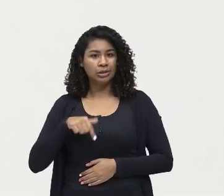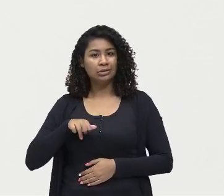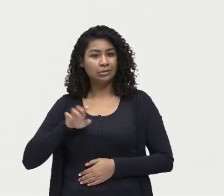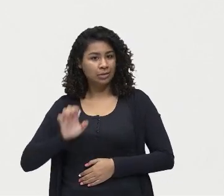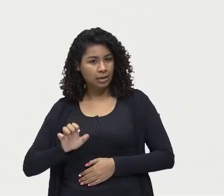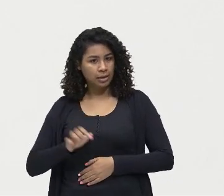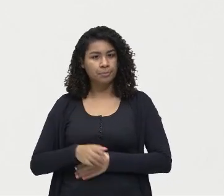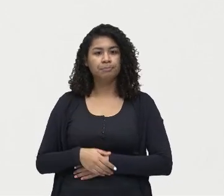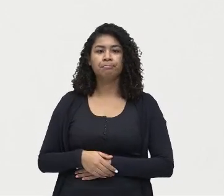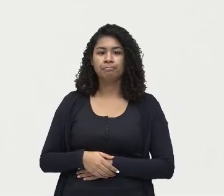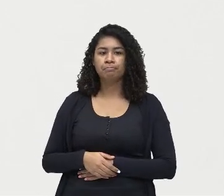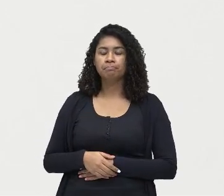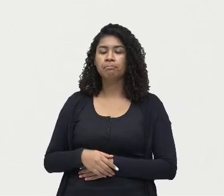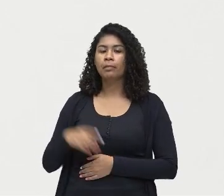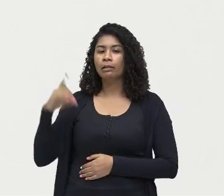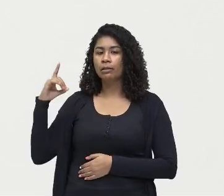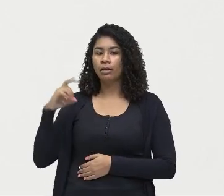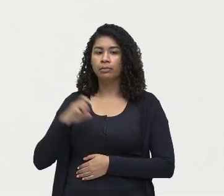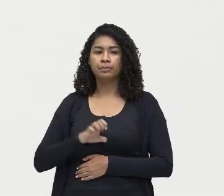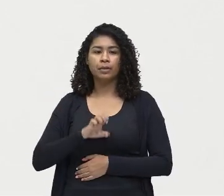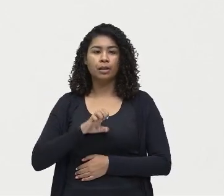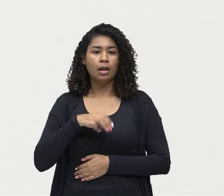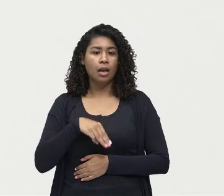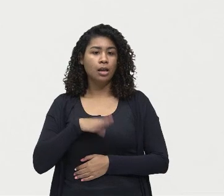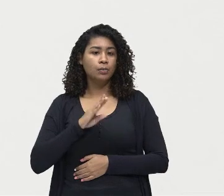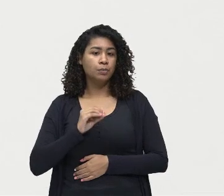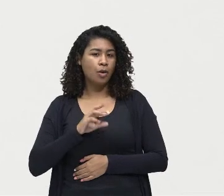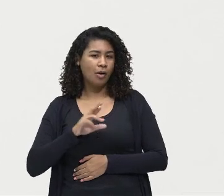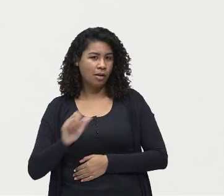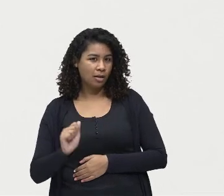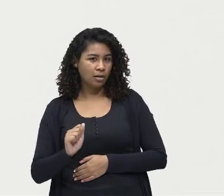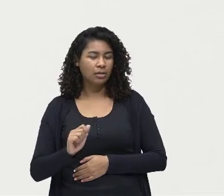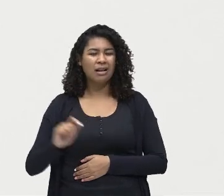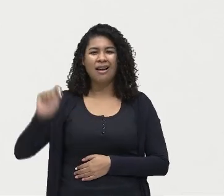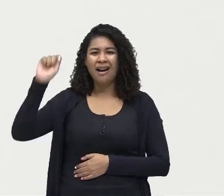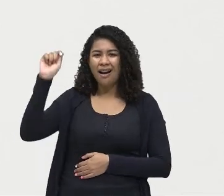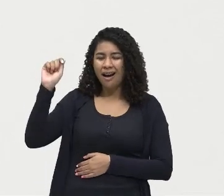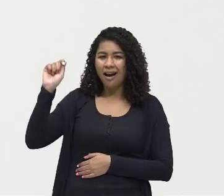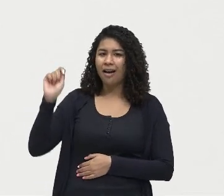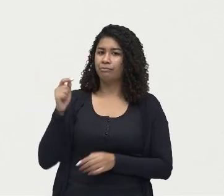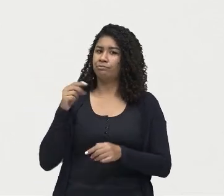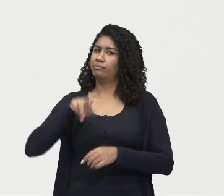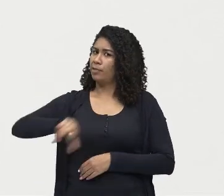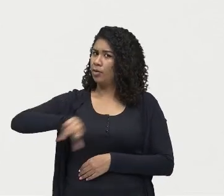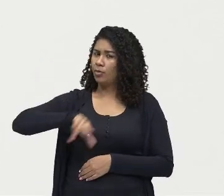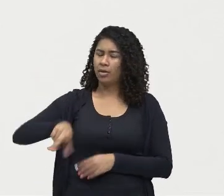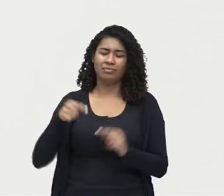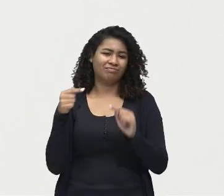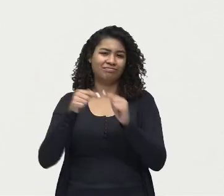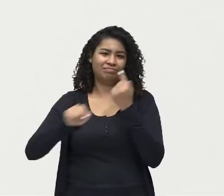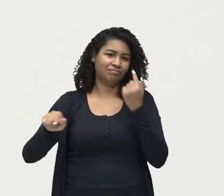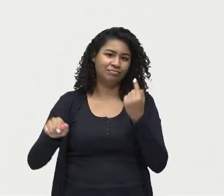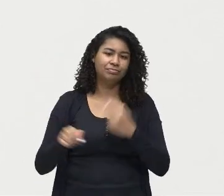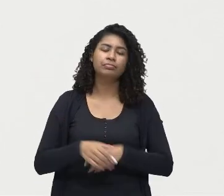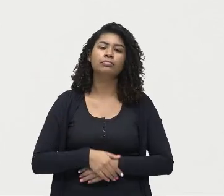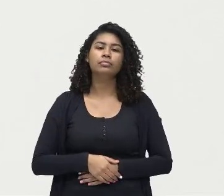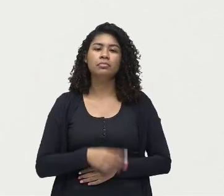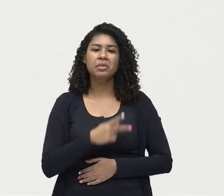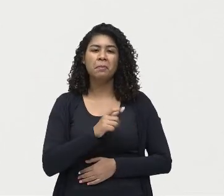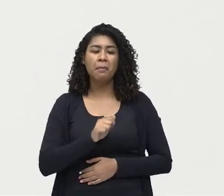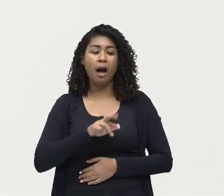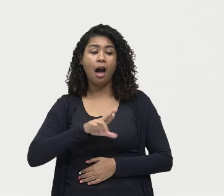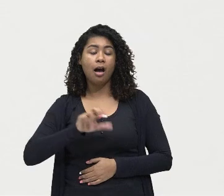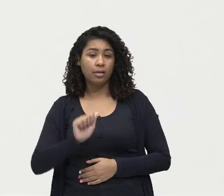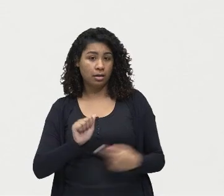letra A não é uma condicional, não é. A letra A indica uma finalidade. O para é